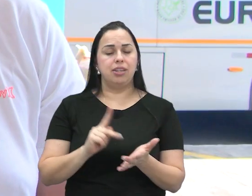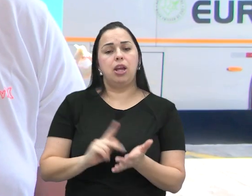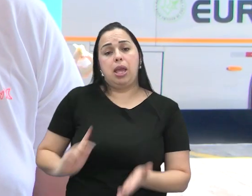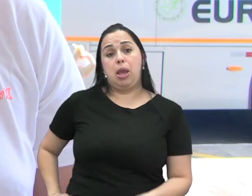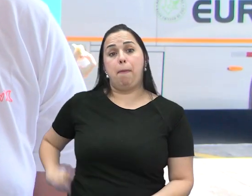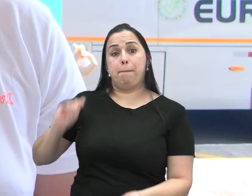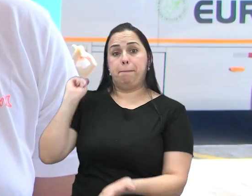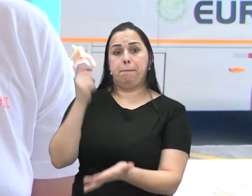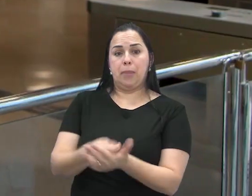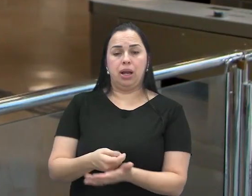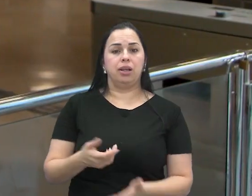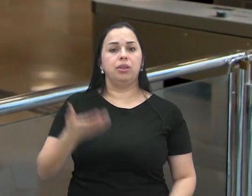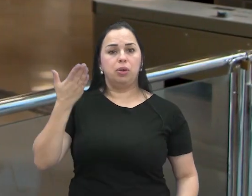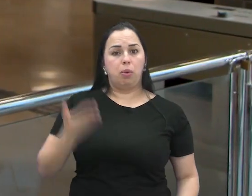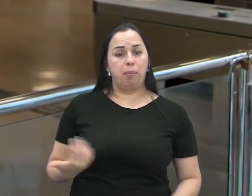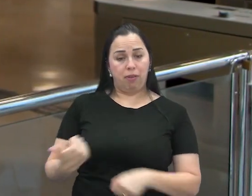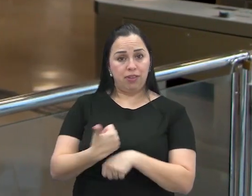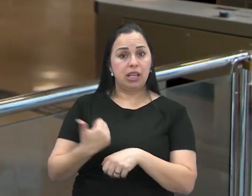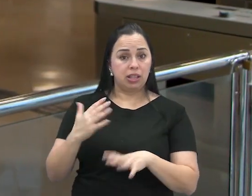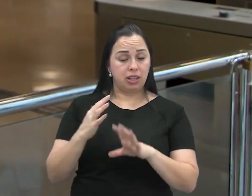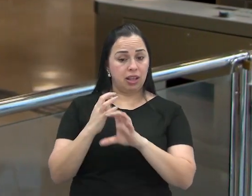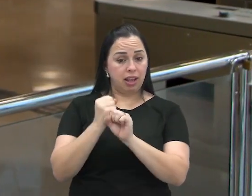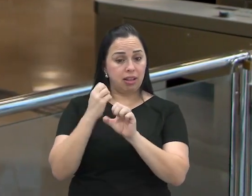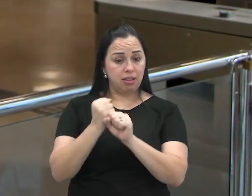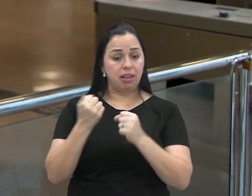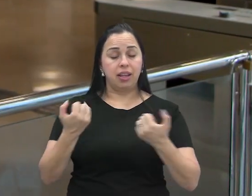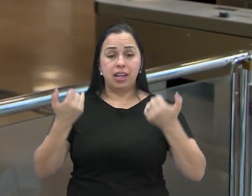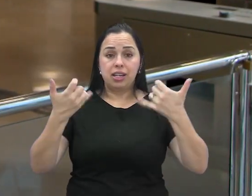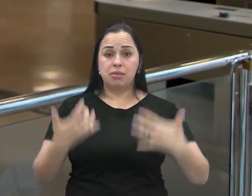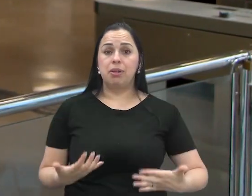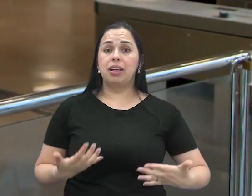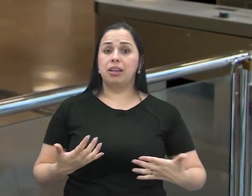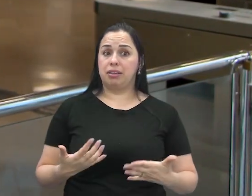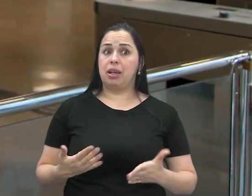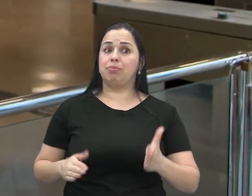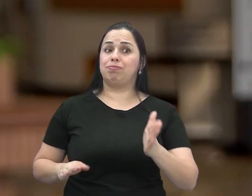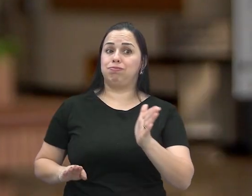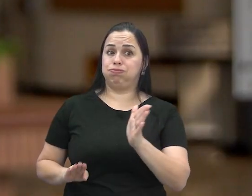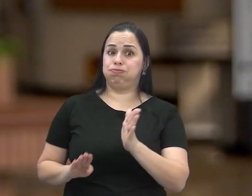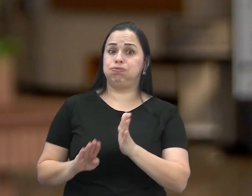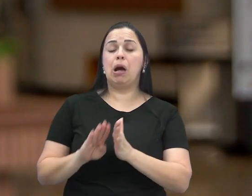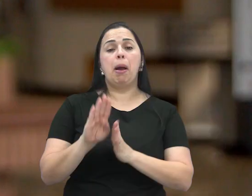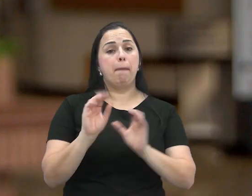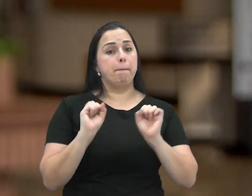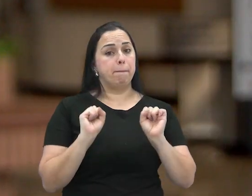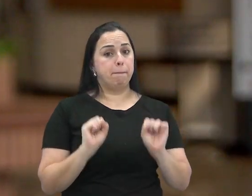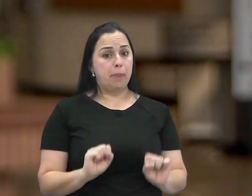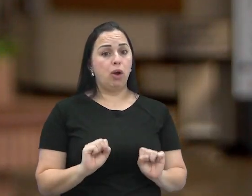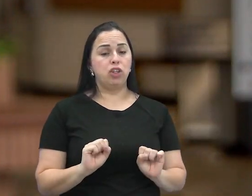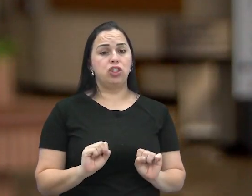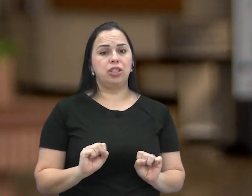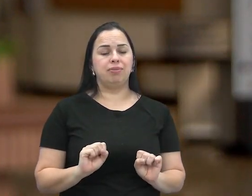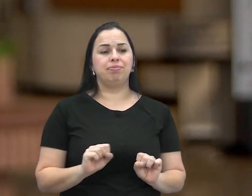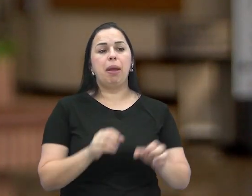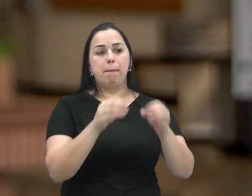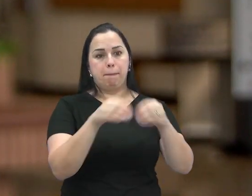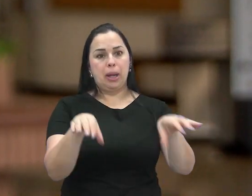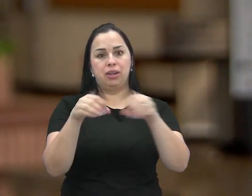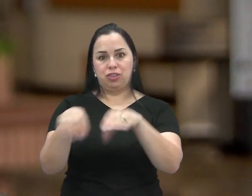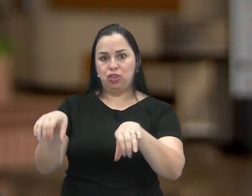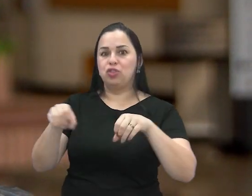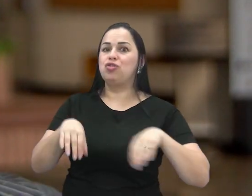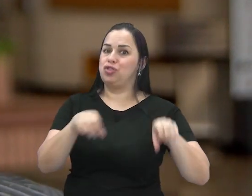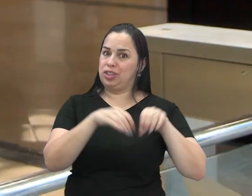eu tenho tirado do meu bolso. Esse economista explica que o aumento é significativo e pode impactar no poder de compra